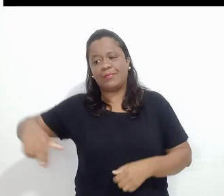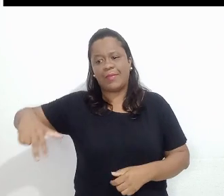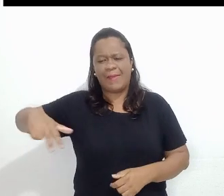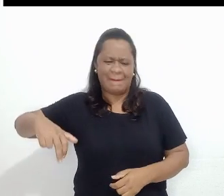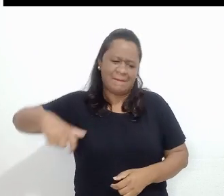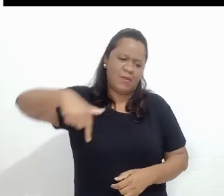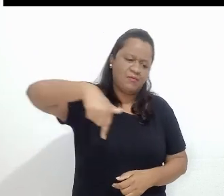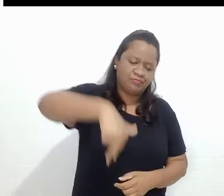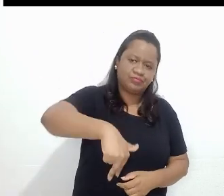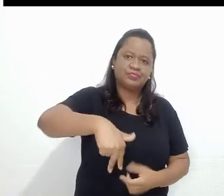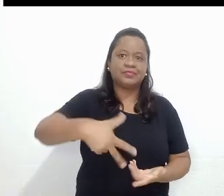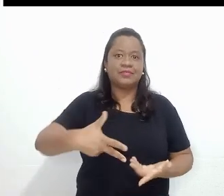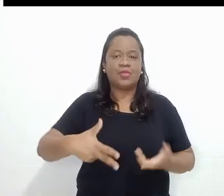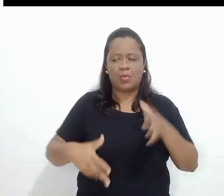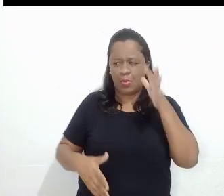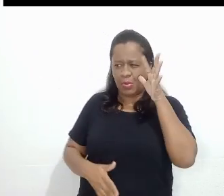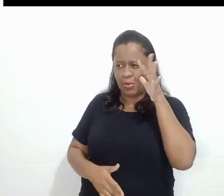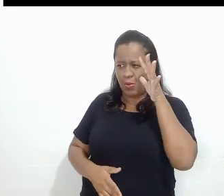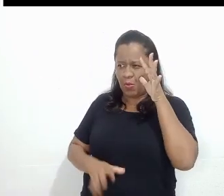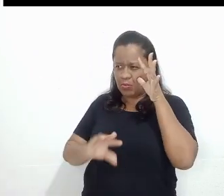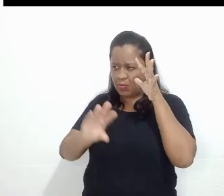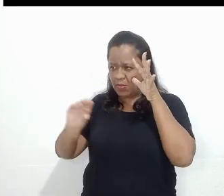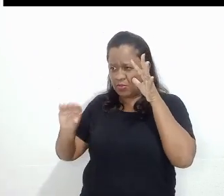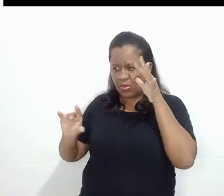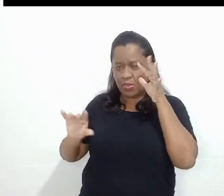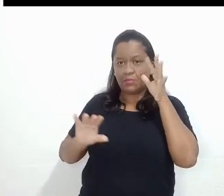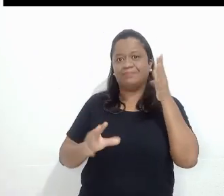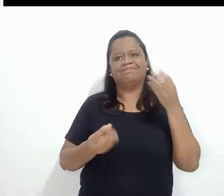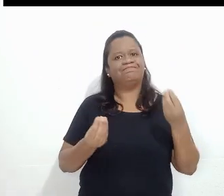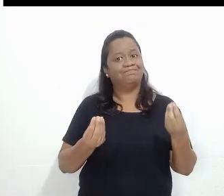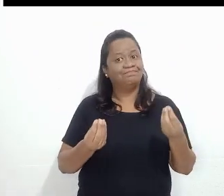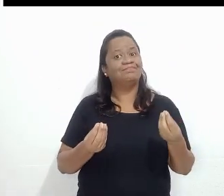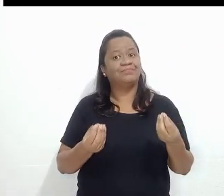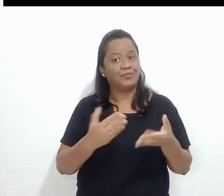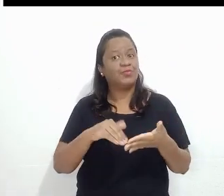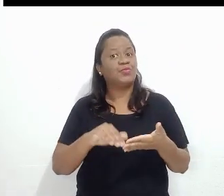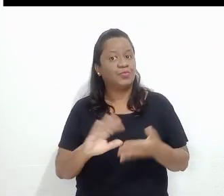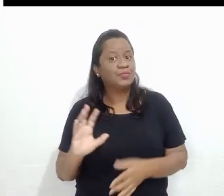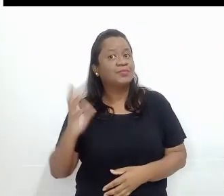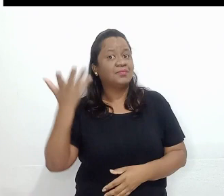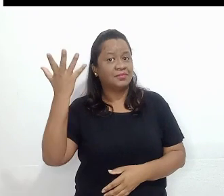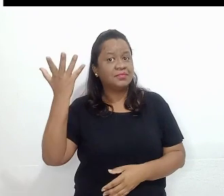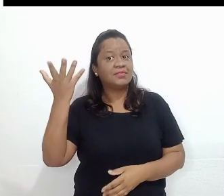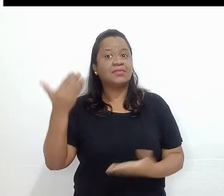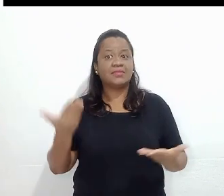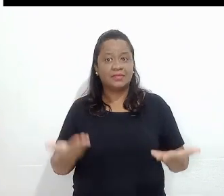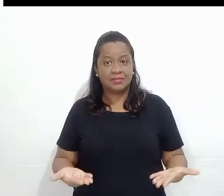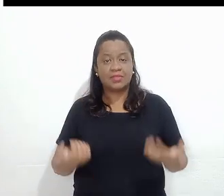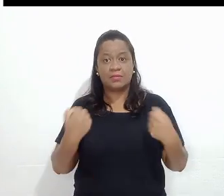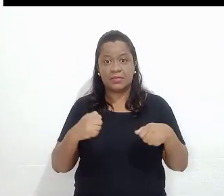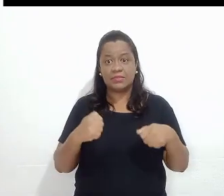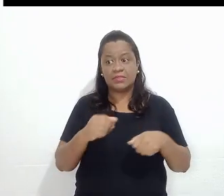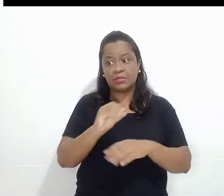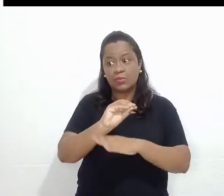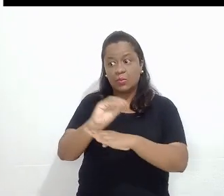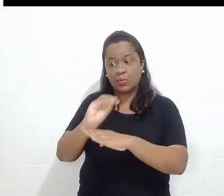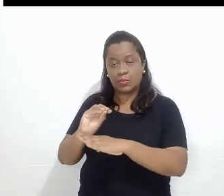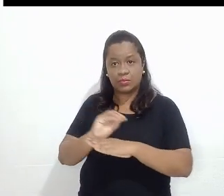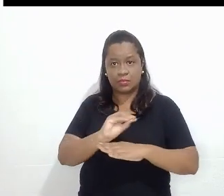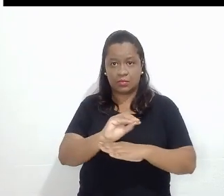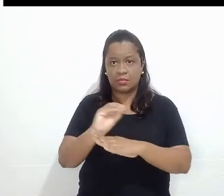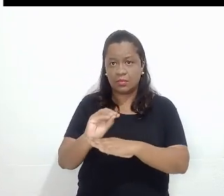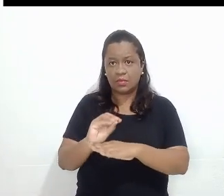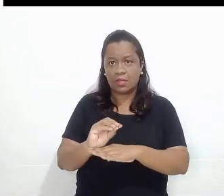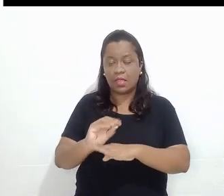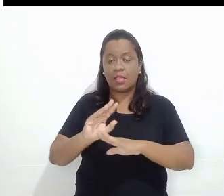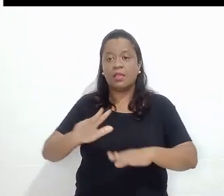outro curioso querer mexer para olhar alguma coisa. Tudo isso acontece. Tá? Então, ele tem que cuidar mesmo. Tá? Ele